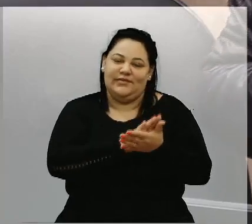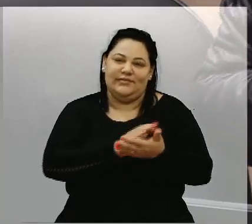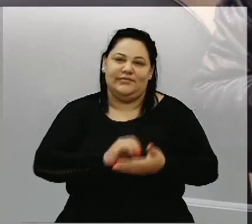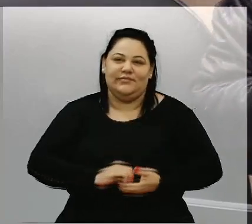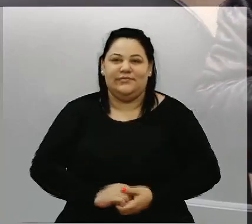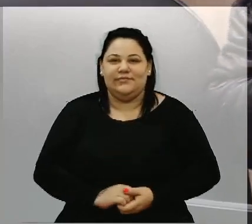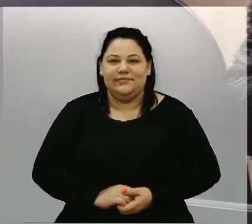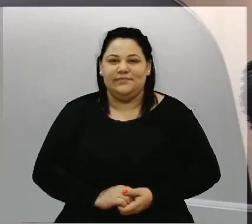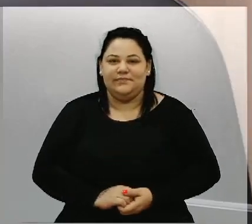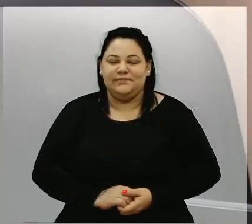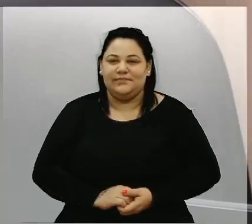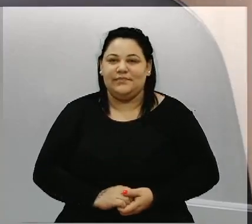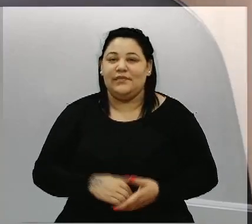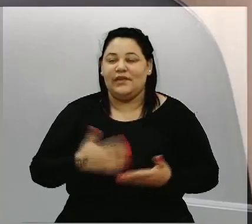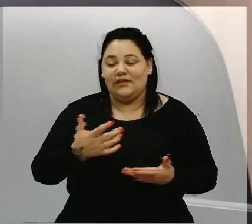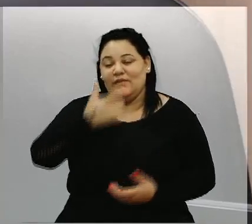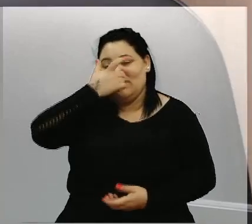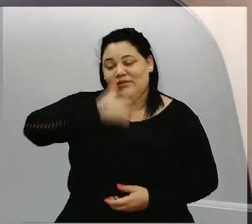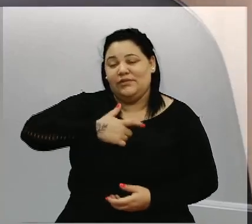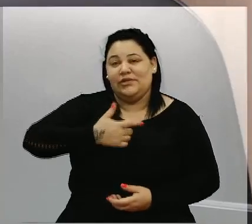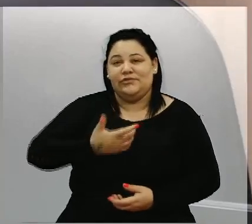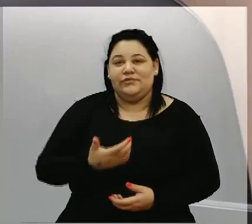Então, eu acho assim, ó.